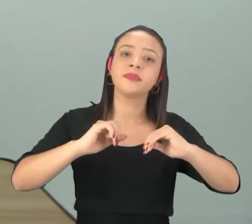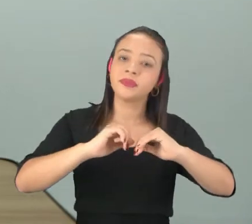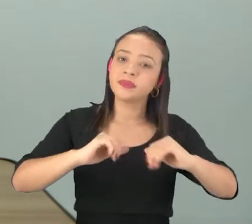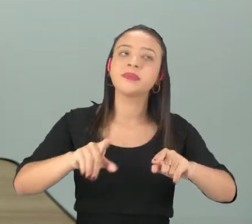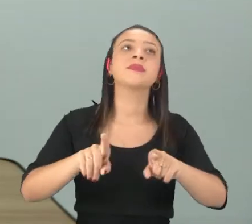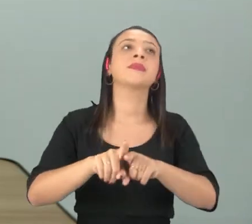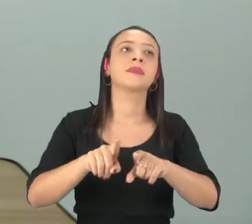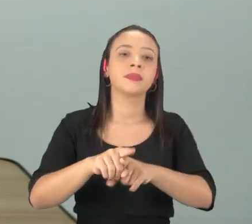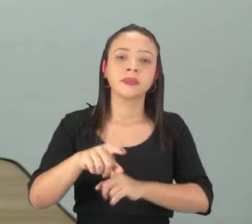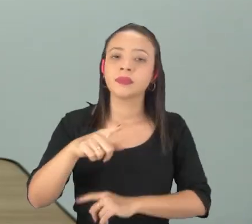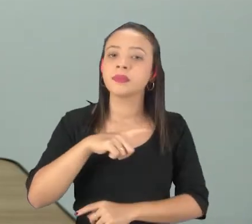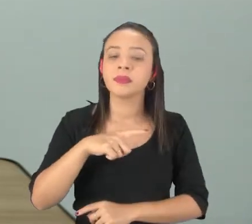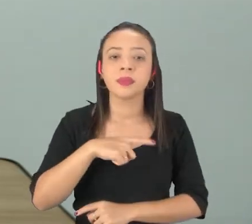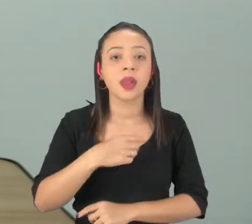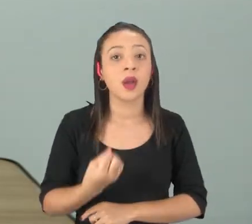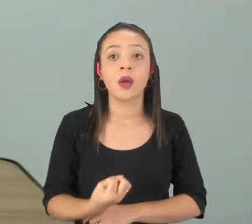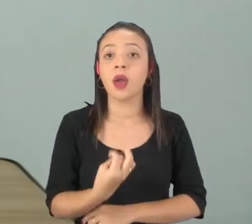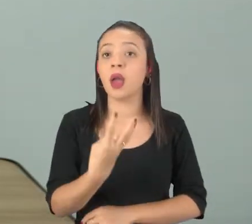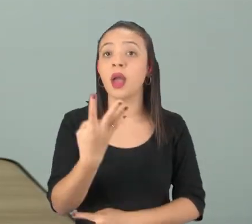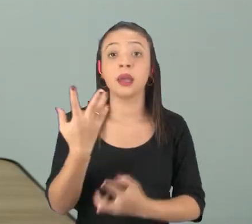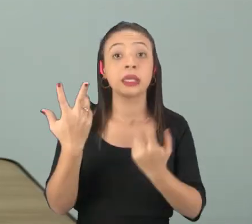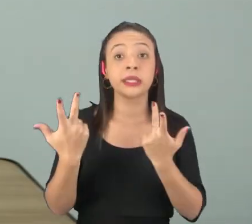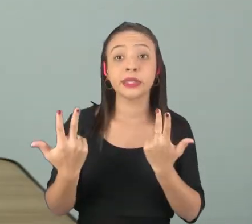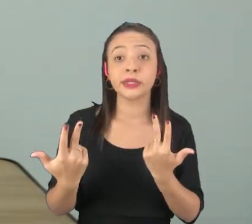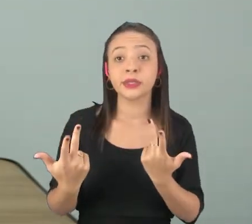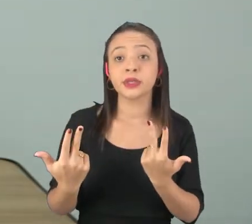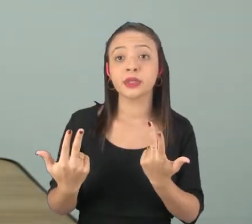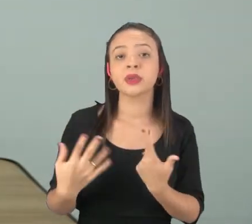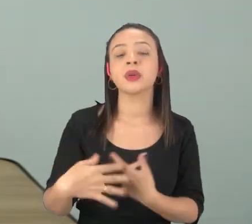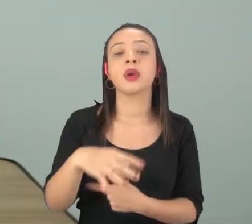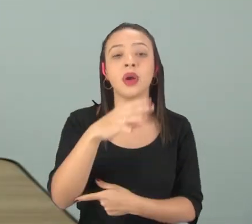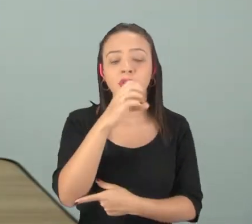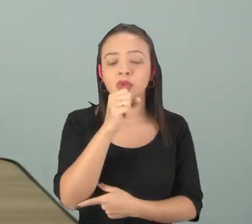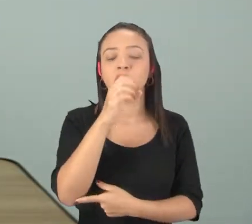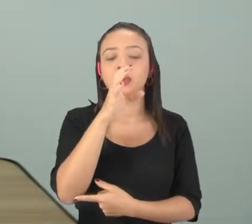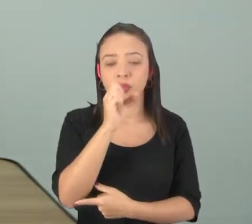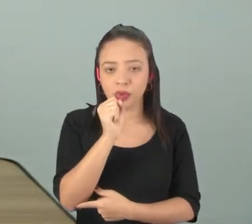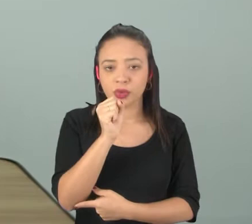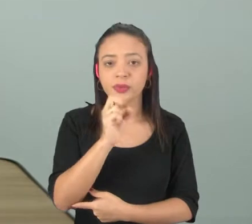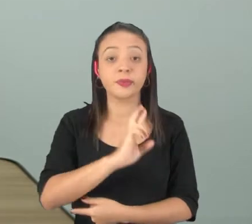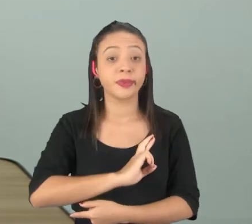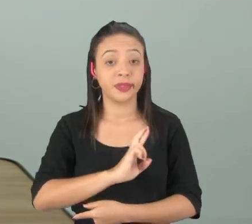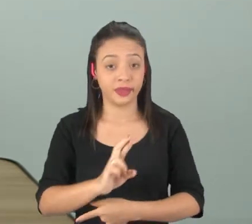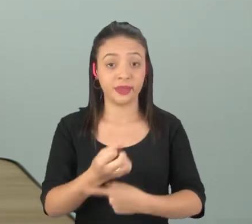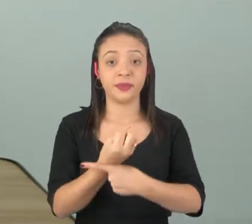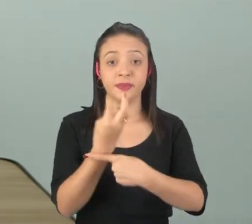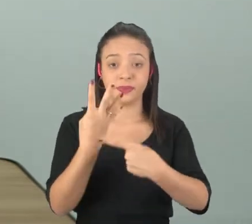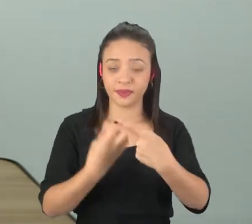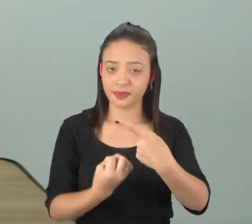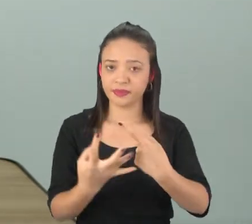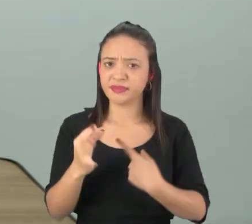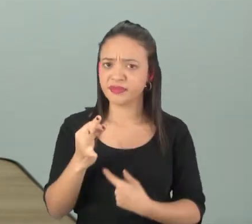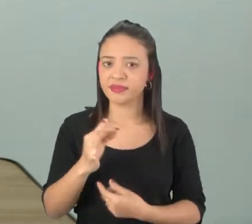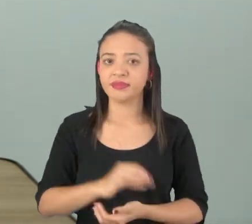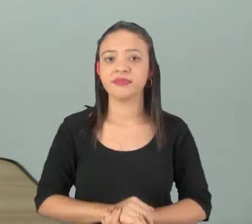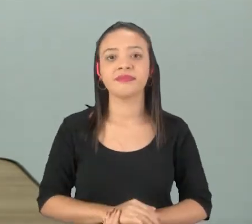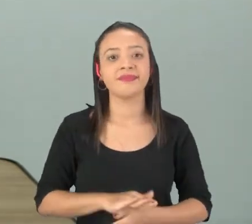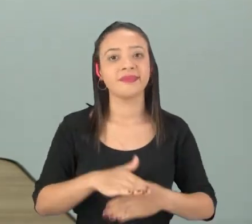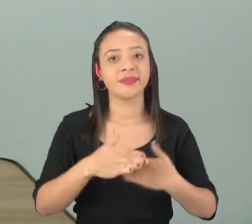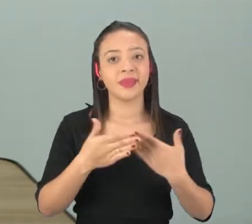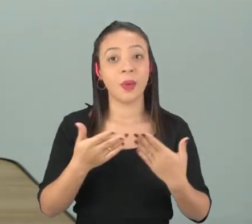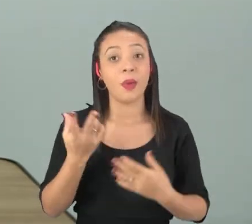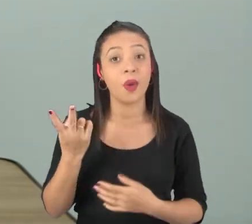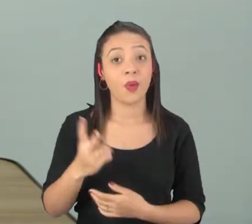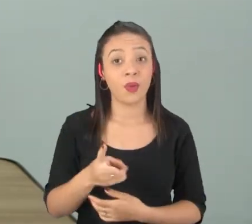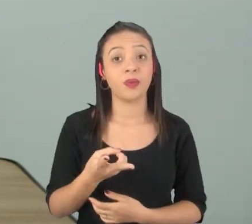eu ia ter as mesmas representações fracionária como eu tenho da laranja certinho e